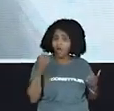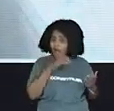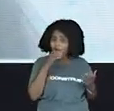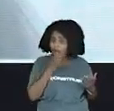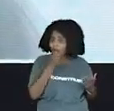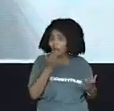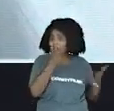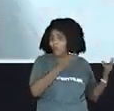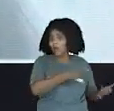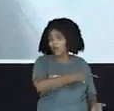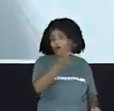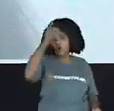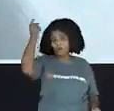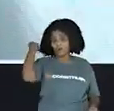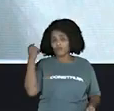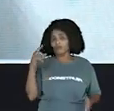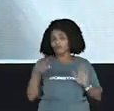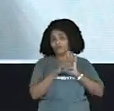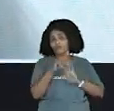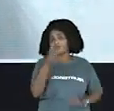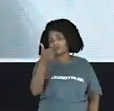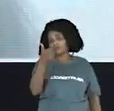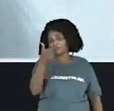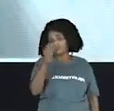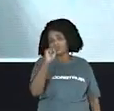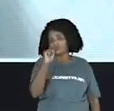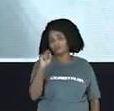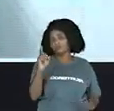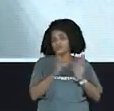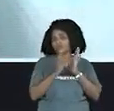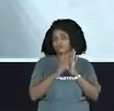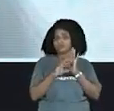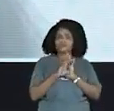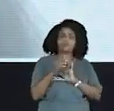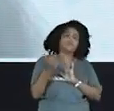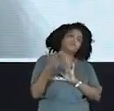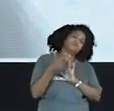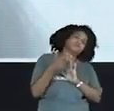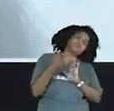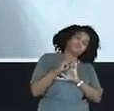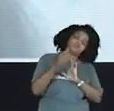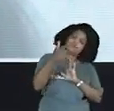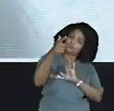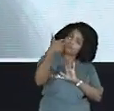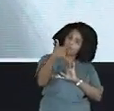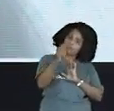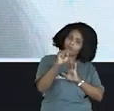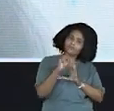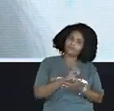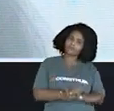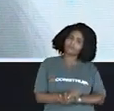rápido para isso o Versículo 28 deu teu nome 12 e 21 e 28